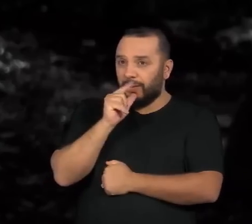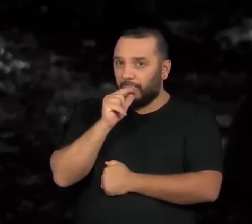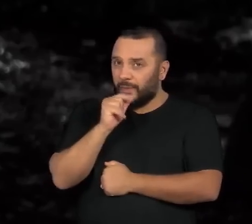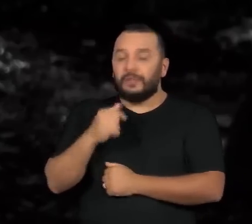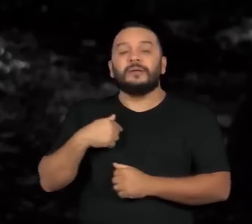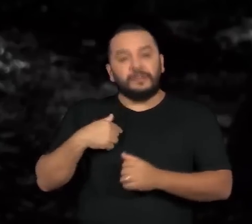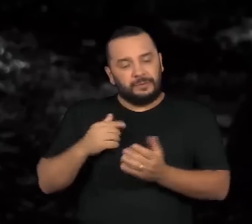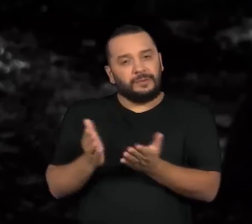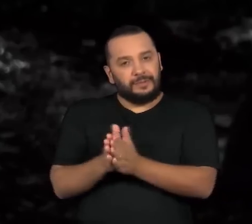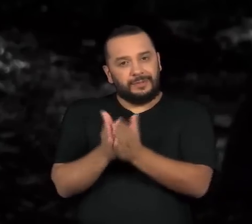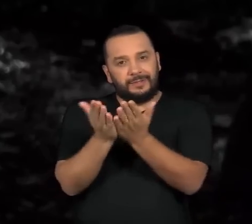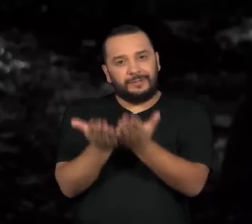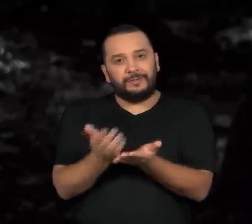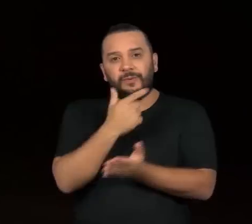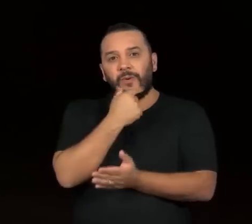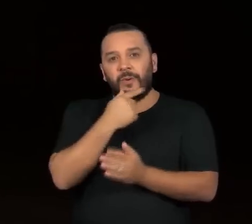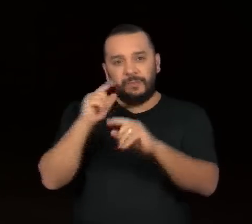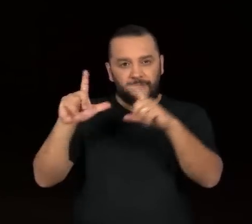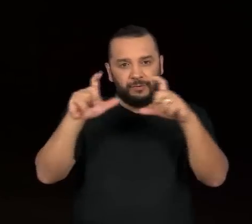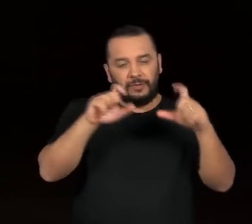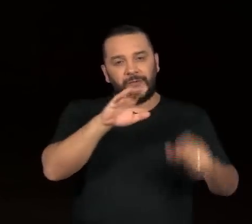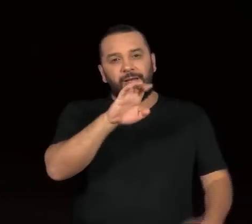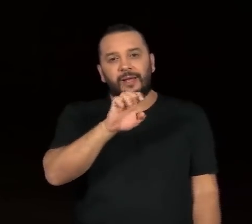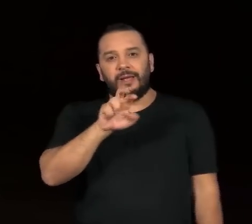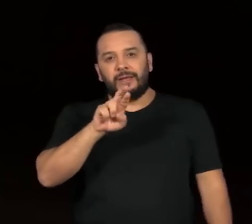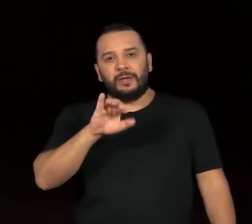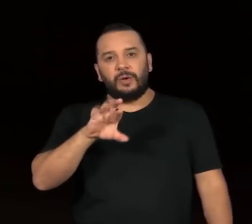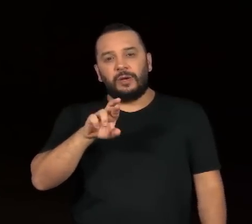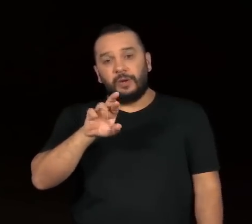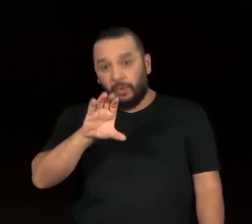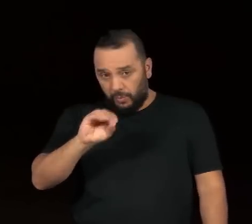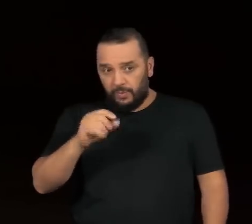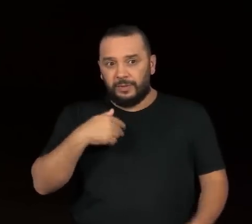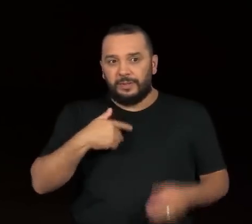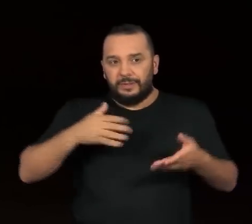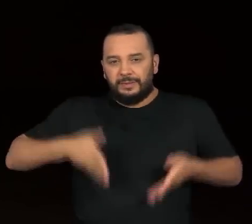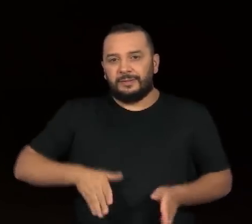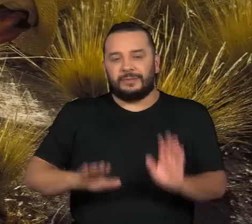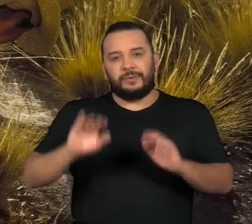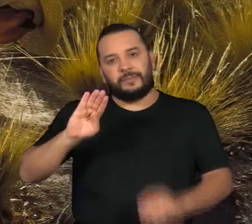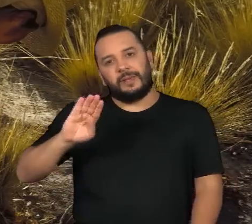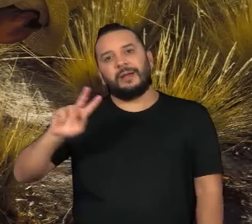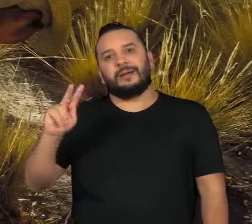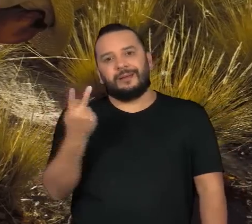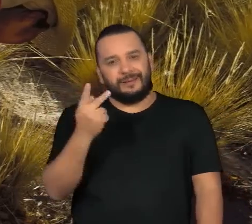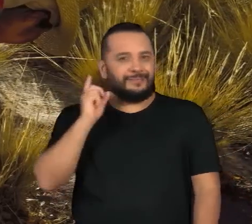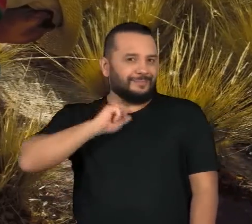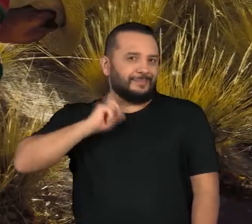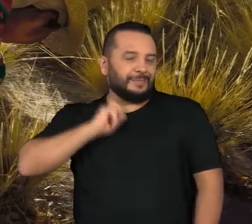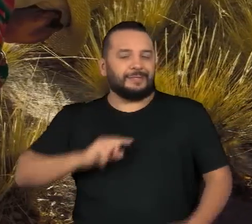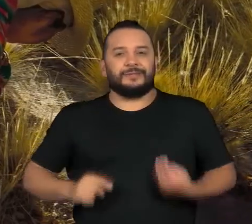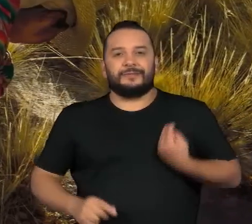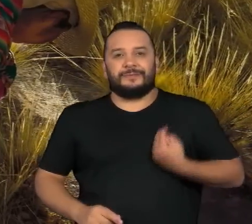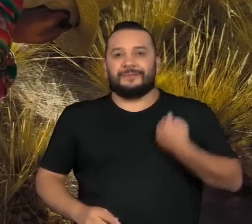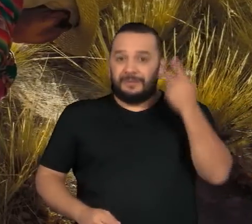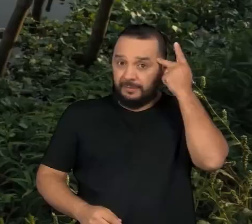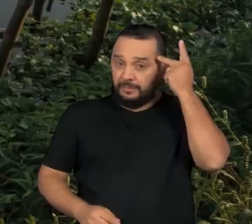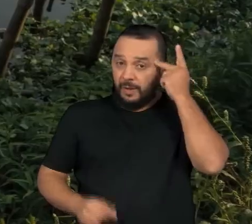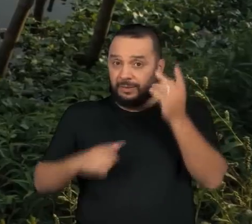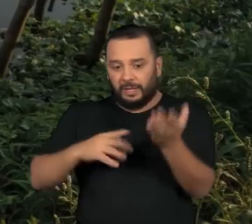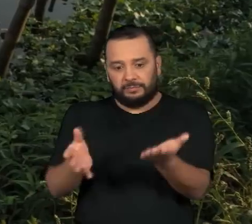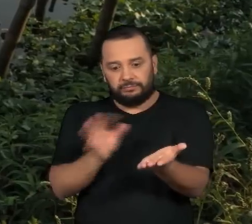fotógrafo documental Érico Hiller, que nasceu em Belo Horizonte e vive em São Paulo. Em mais de 300